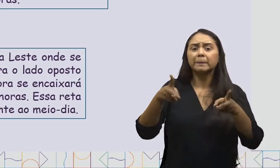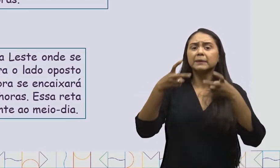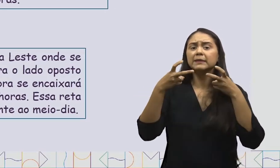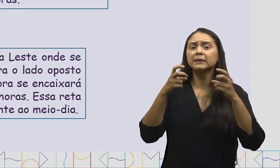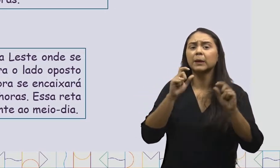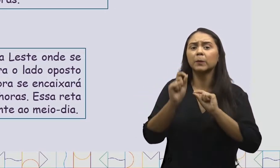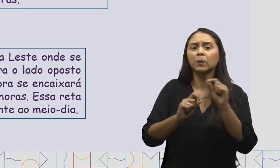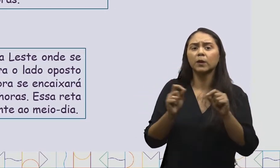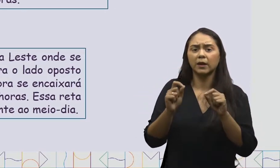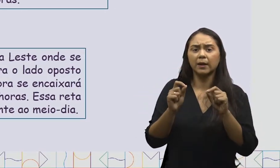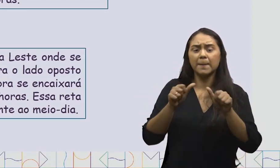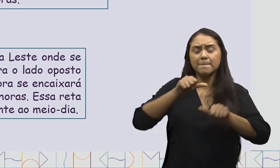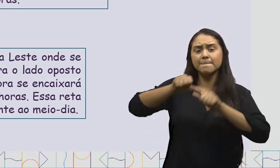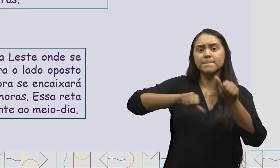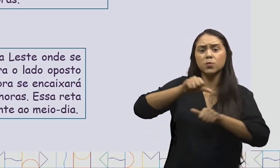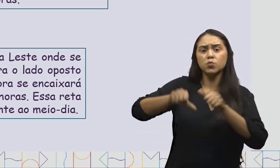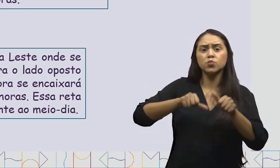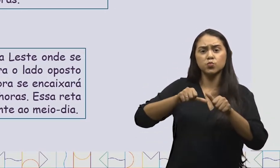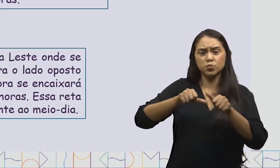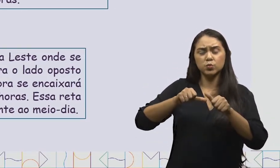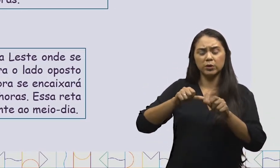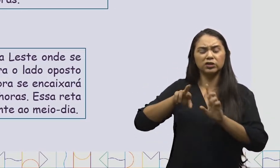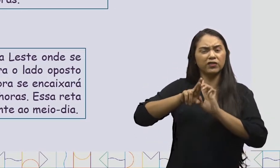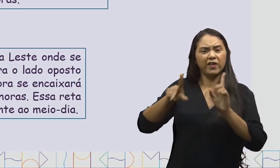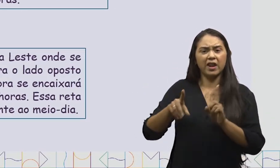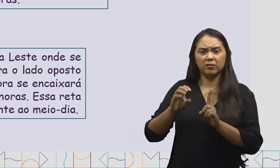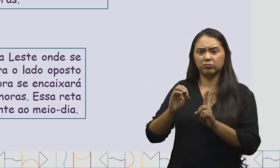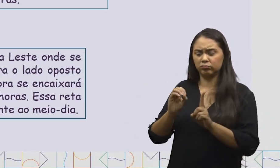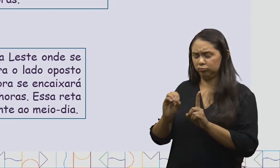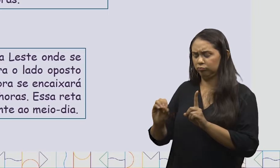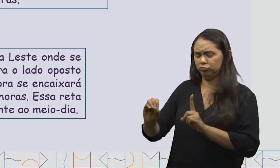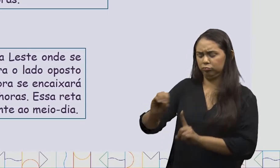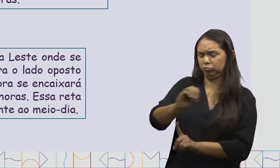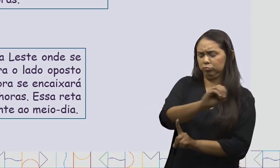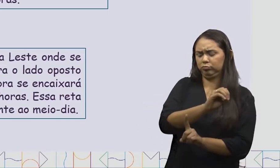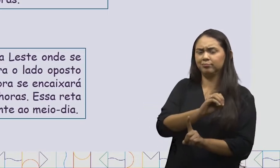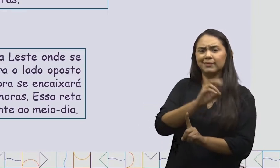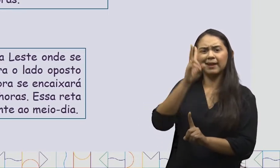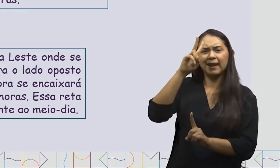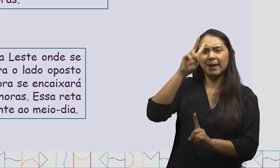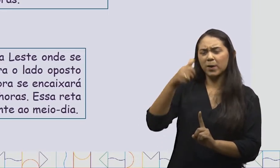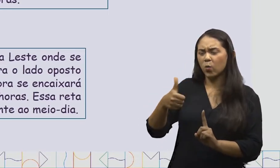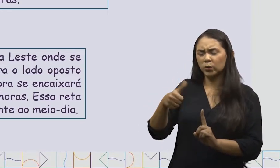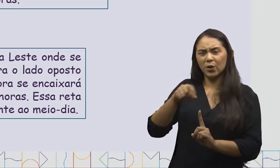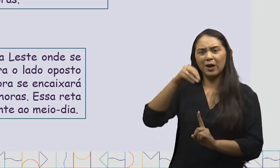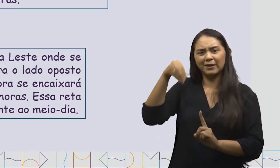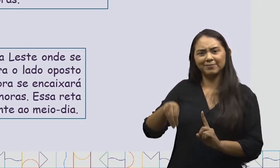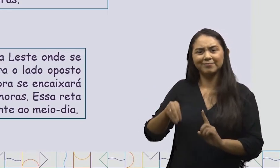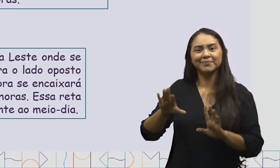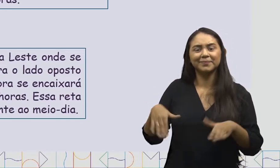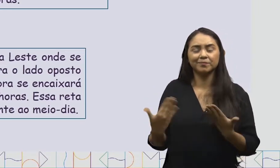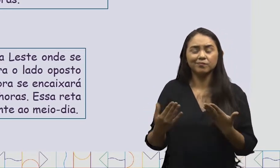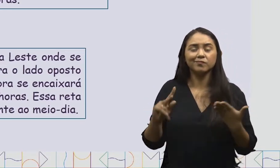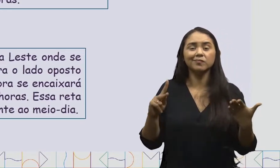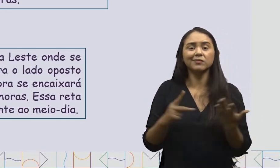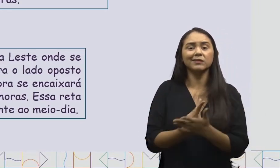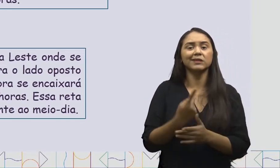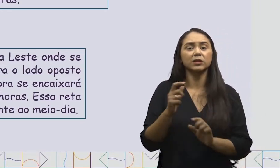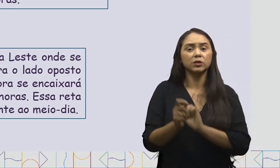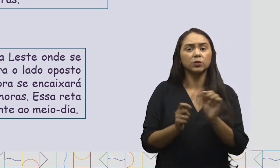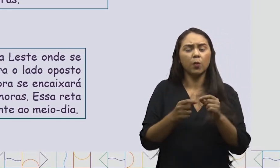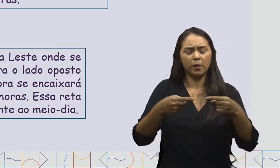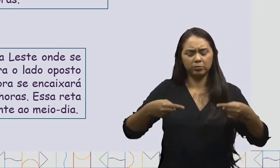que a sombra começará a avançar para o lado oposto àquela sombra que você marcou às 11 horas. A sombra se